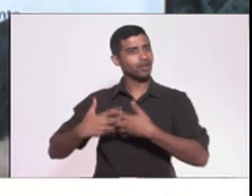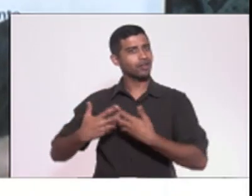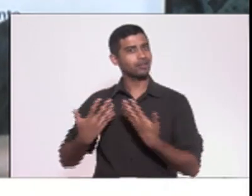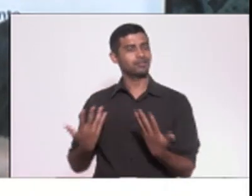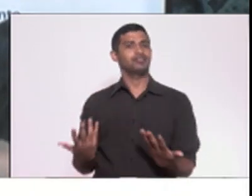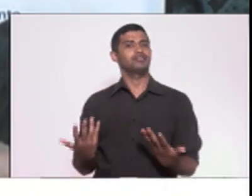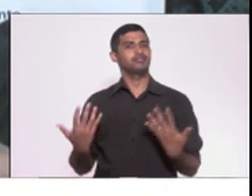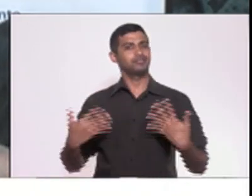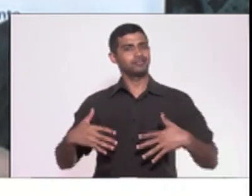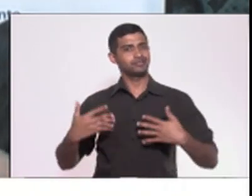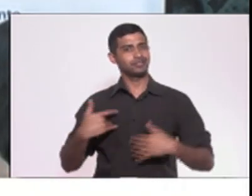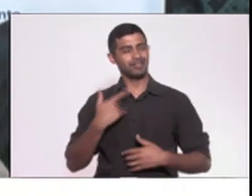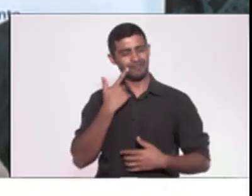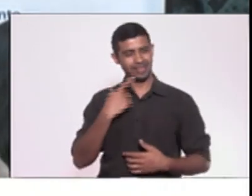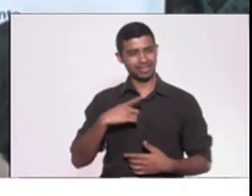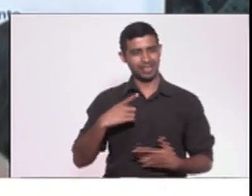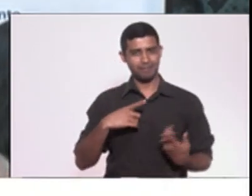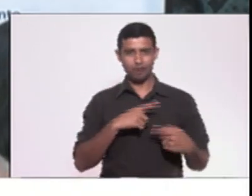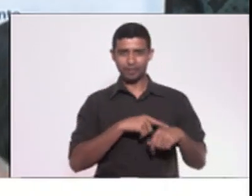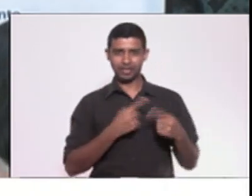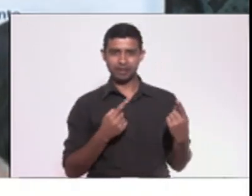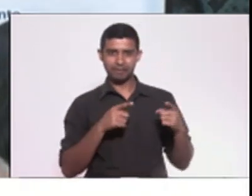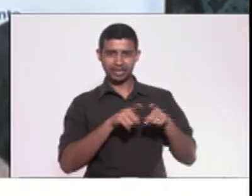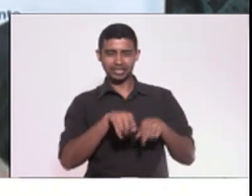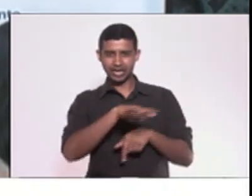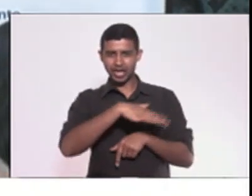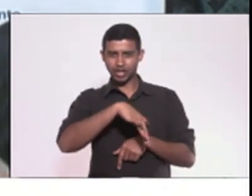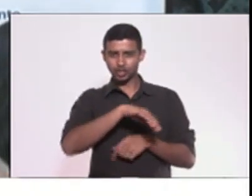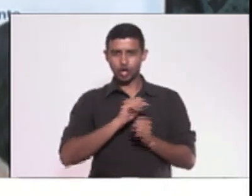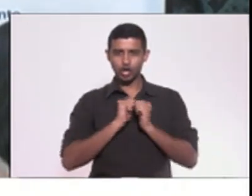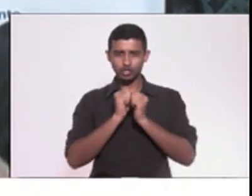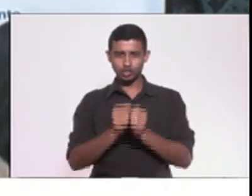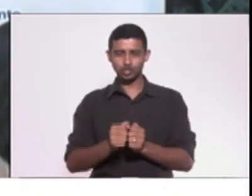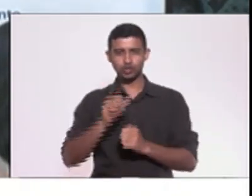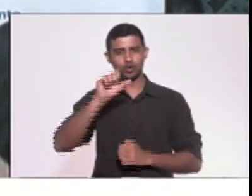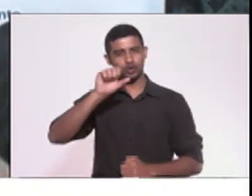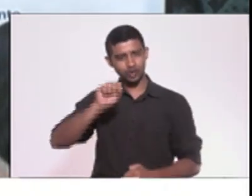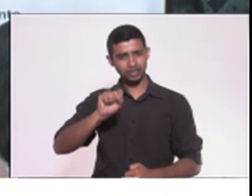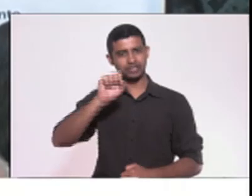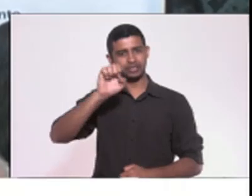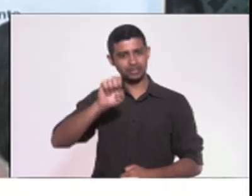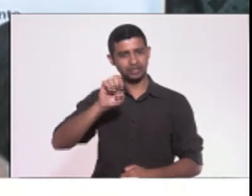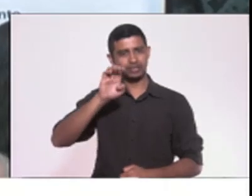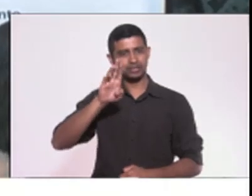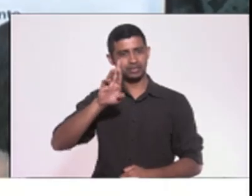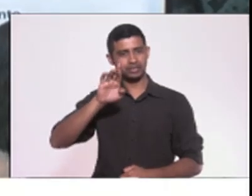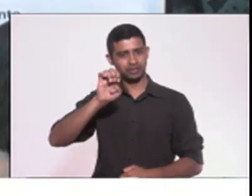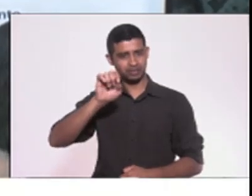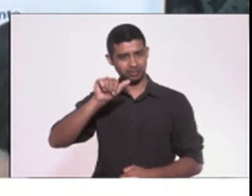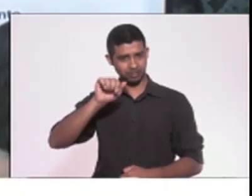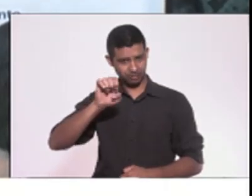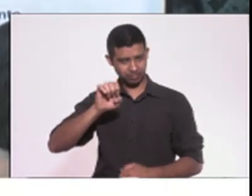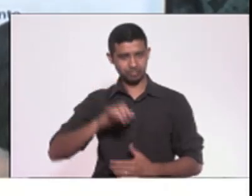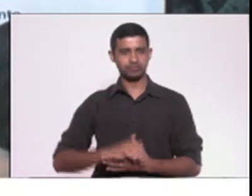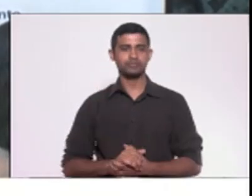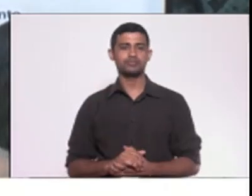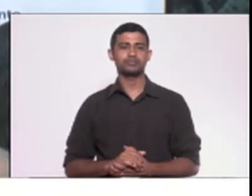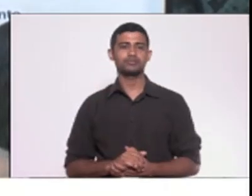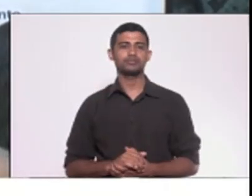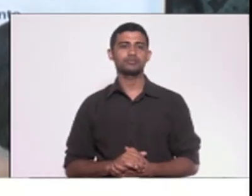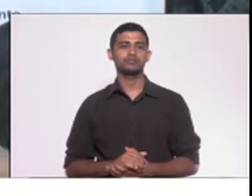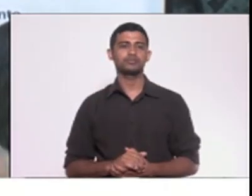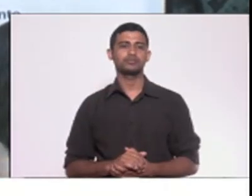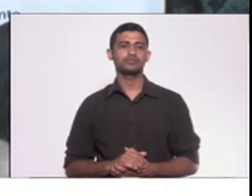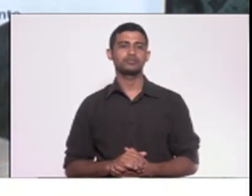outros atores financeiros públicos, né, e o próprio SEBRAE, que leva a orientação financeira para as micro e pequenas